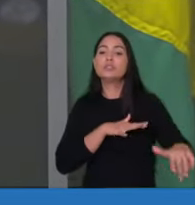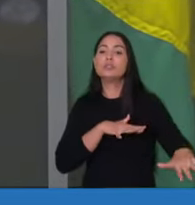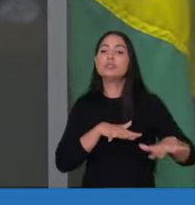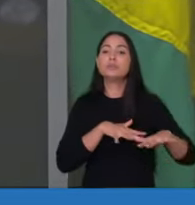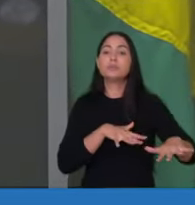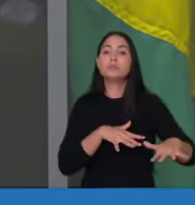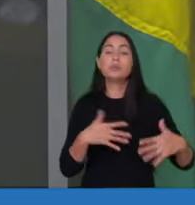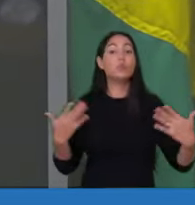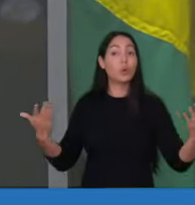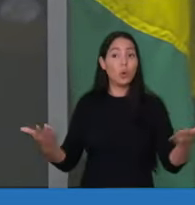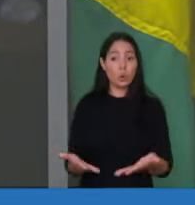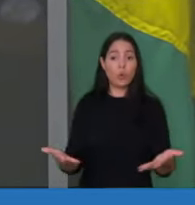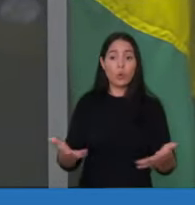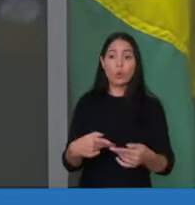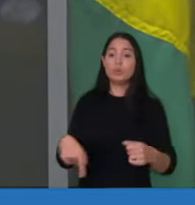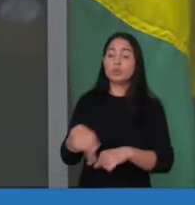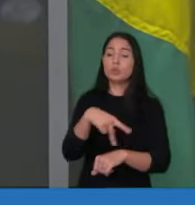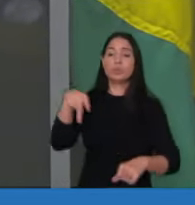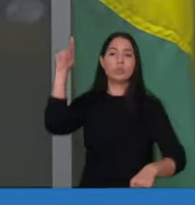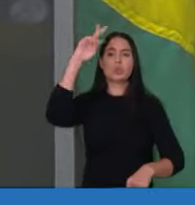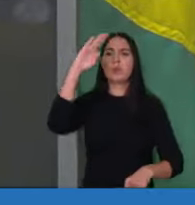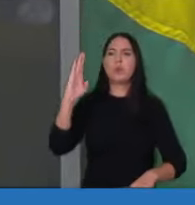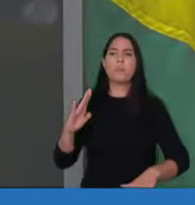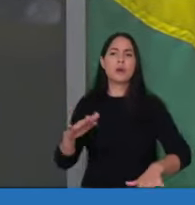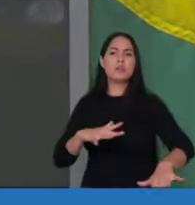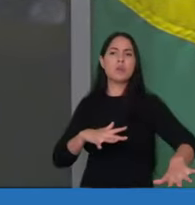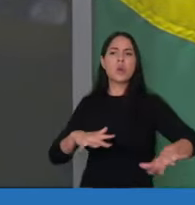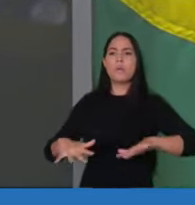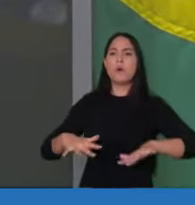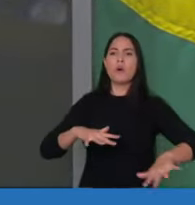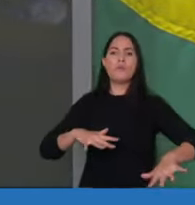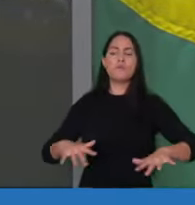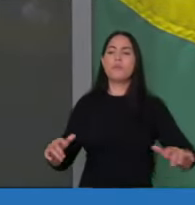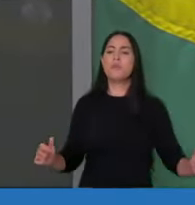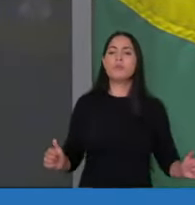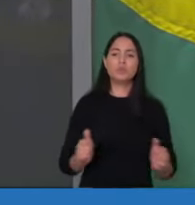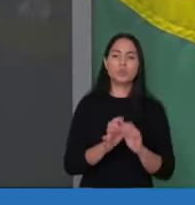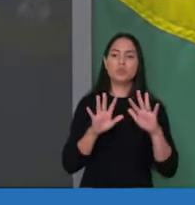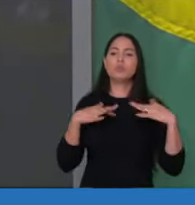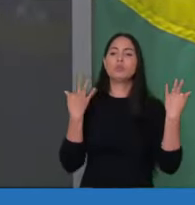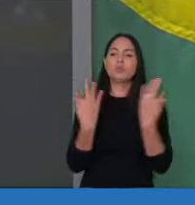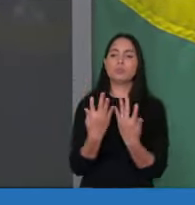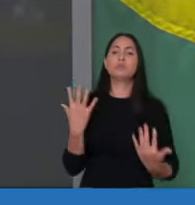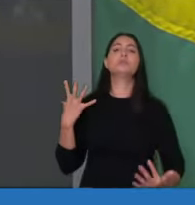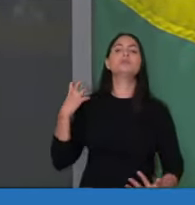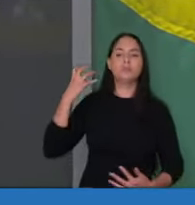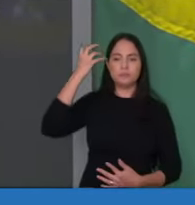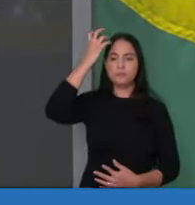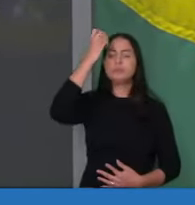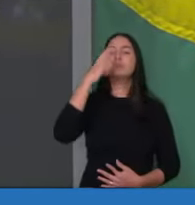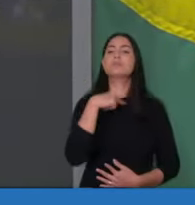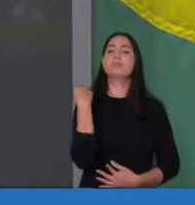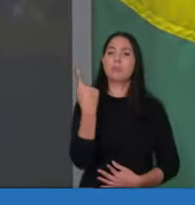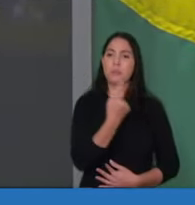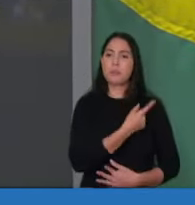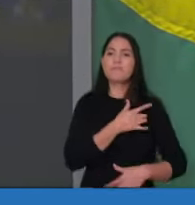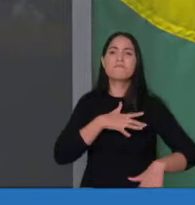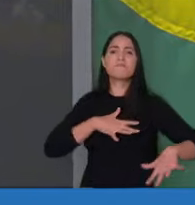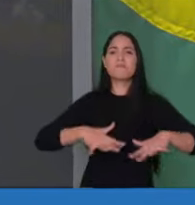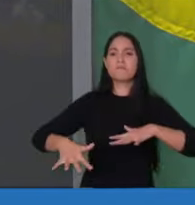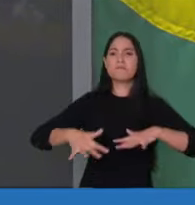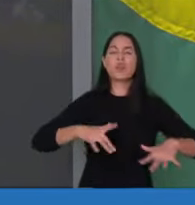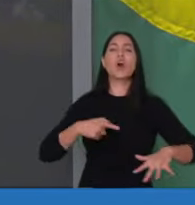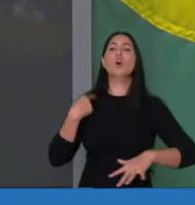o Brasil todo marcha com a família de Marielle. Nós acolhemos essa